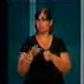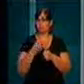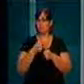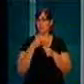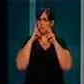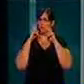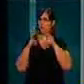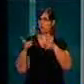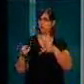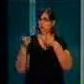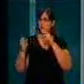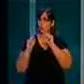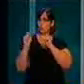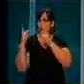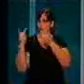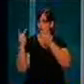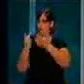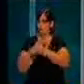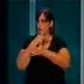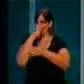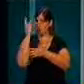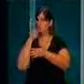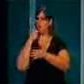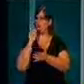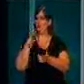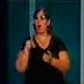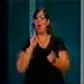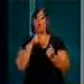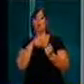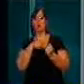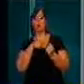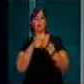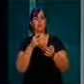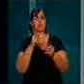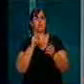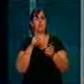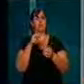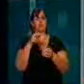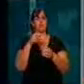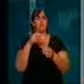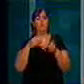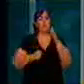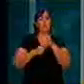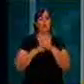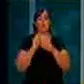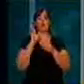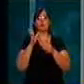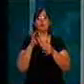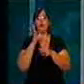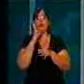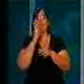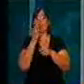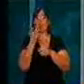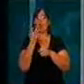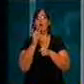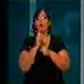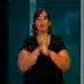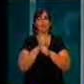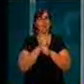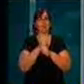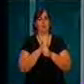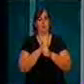fatos que constituem objeto dessa ação ocorreram há 40 anos. Repito, meus